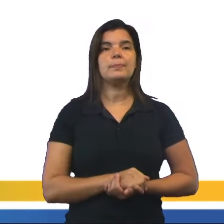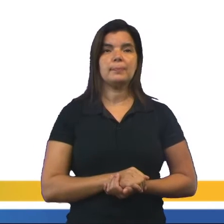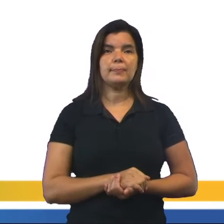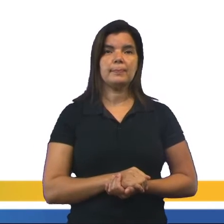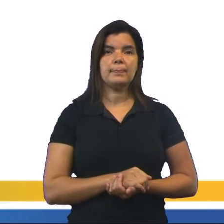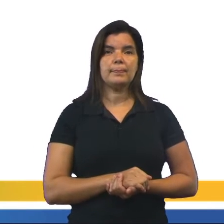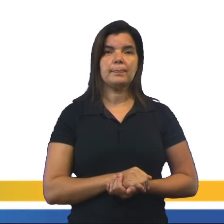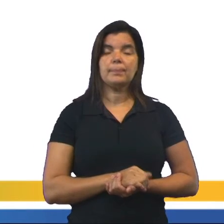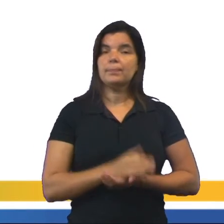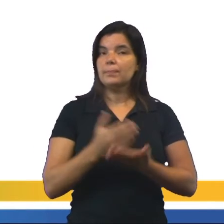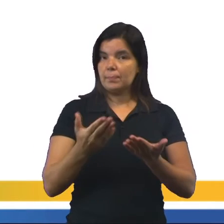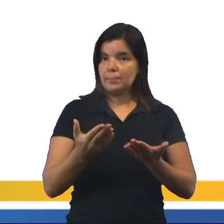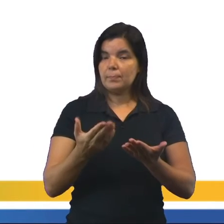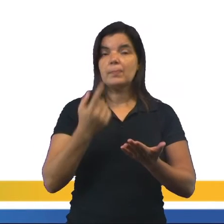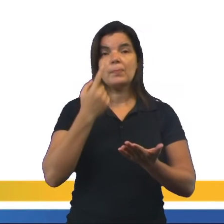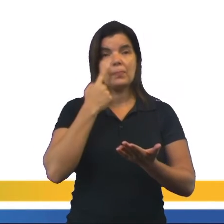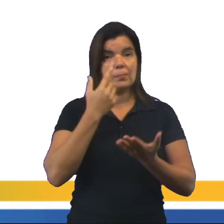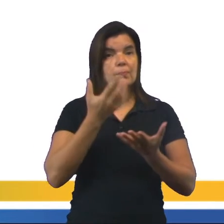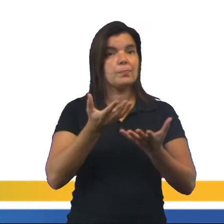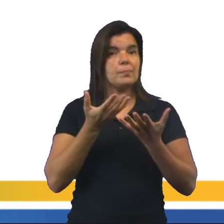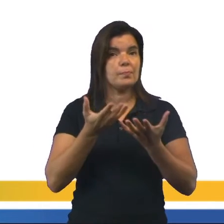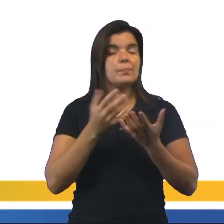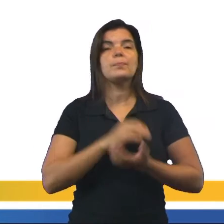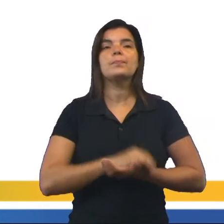graus. É o que nós estamos procurando.